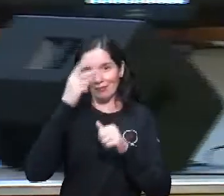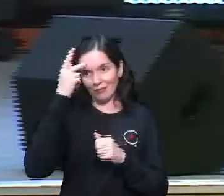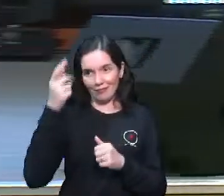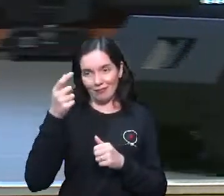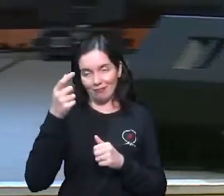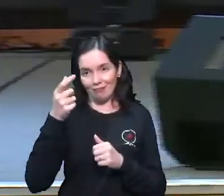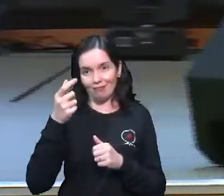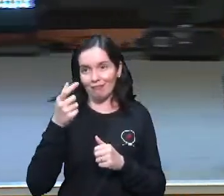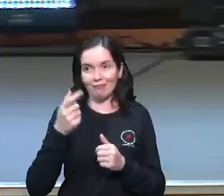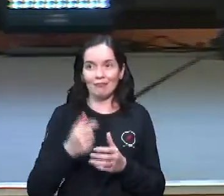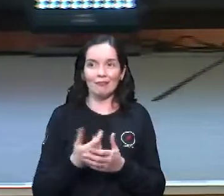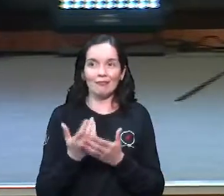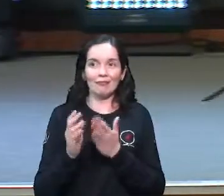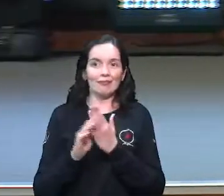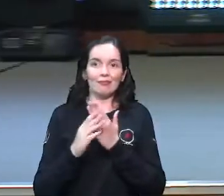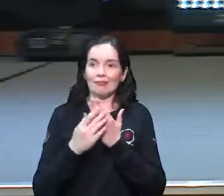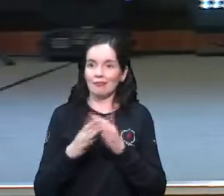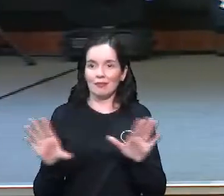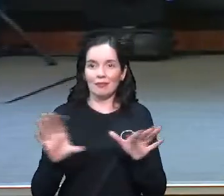pode fazer se você não quiser.